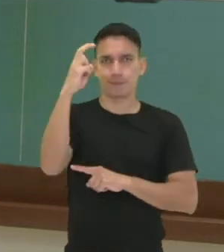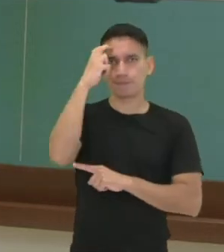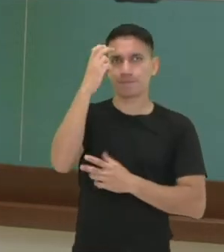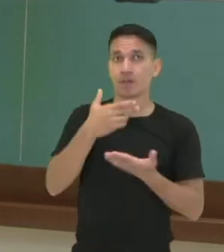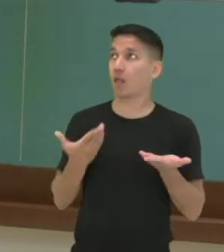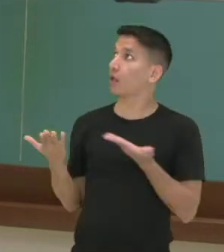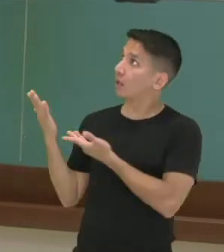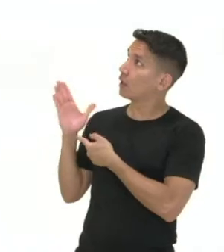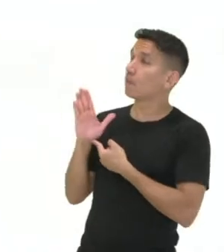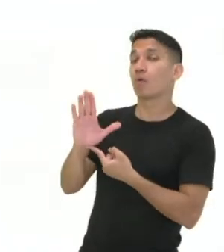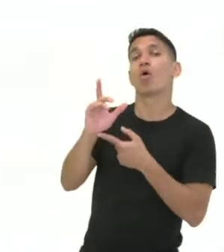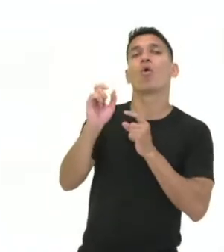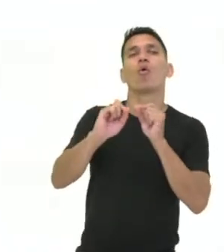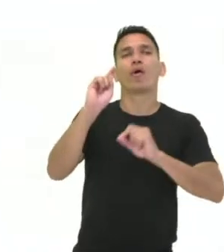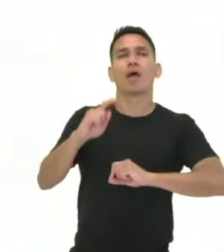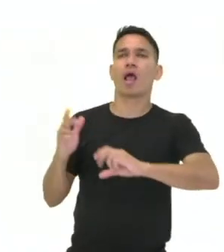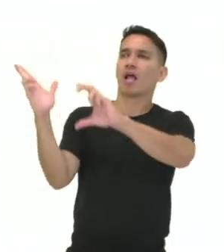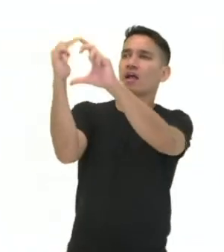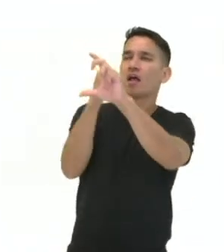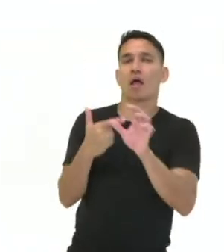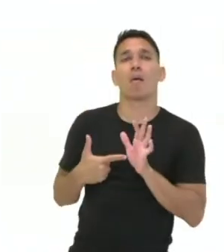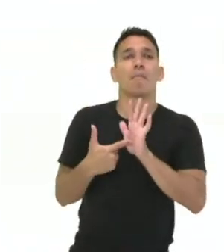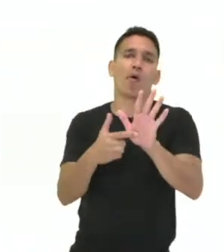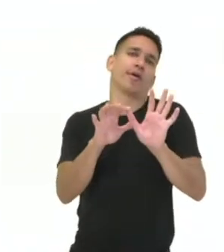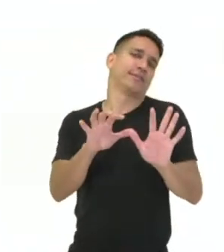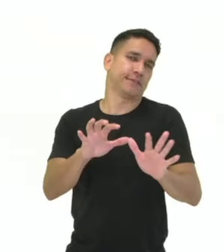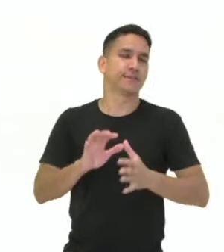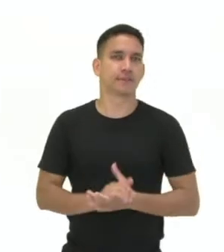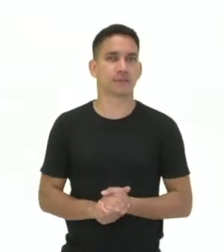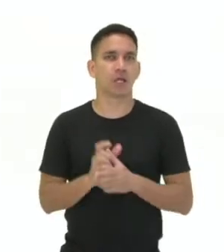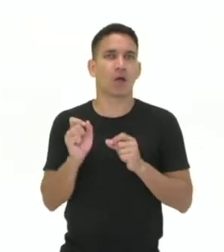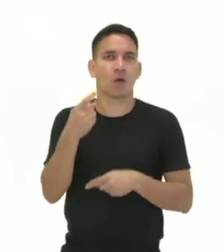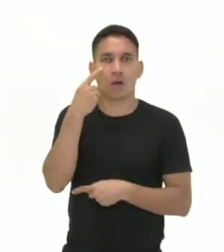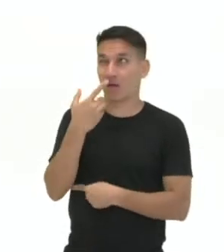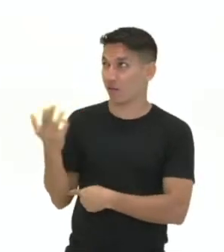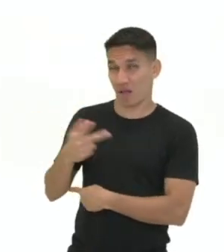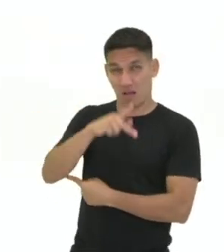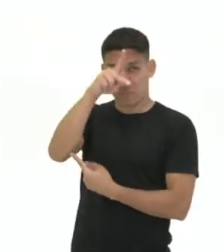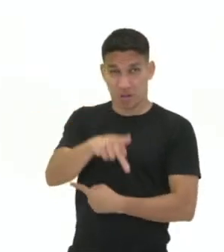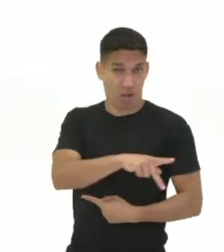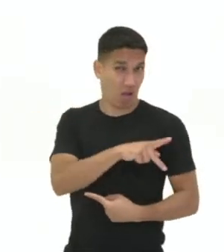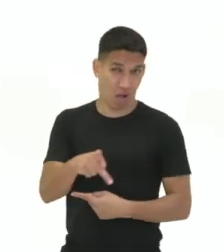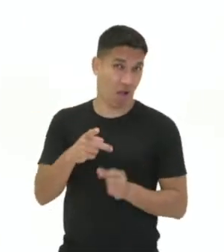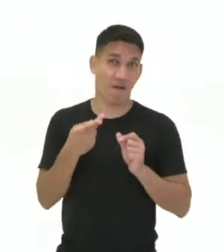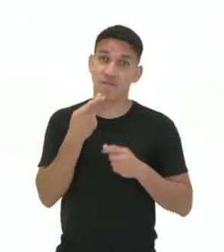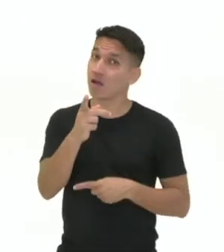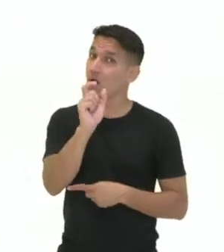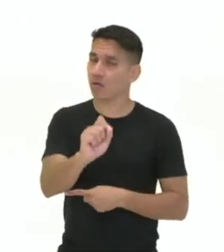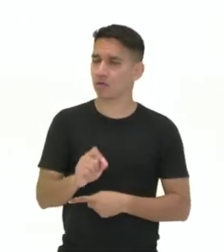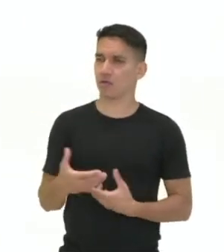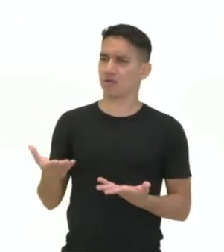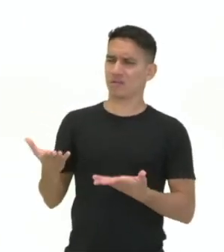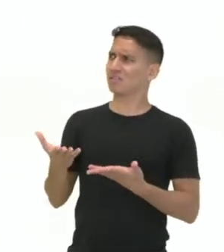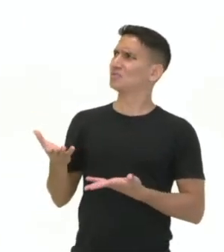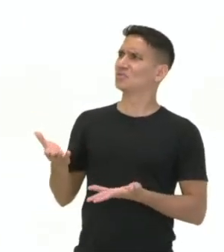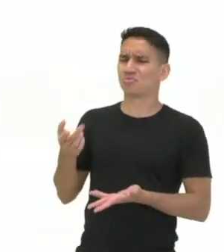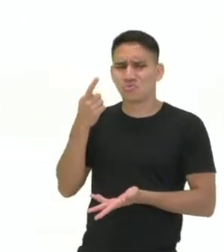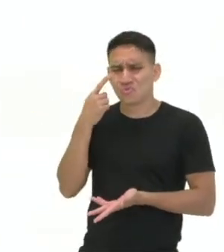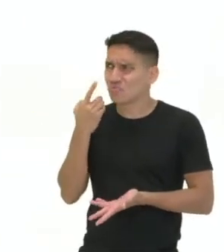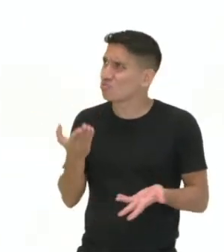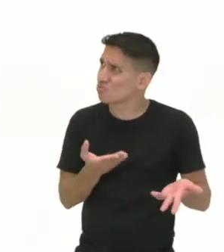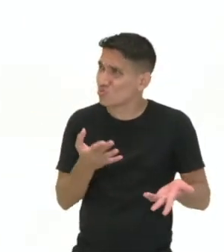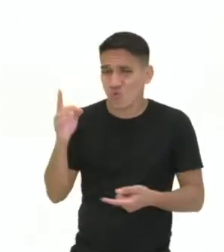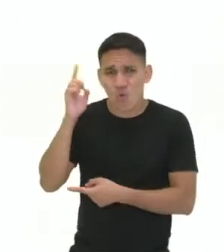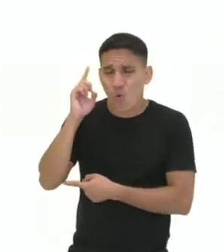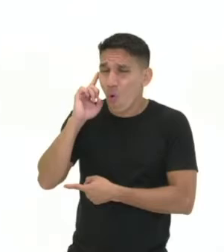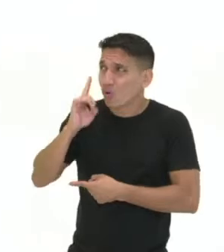tem justamente uma charge que demonstra isso, né? Ali a gente tem um padre jesuíta dizendo: tomam banho todo dia. Ah,